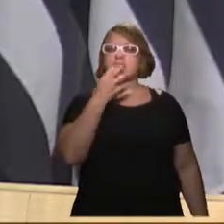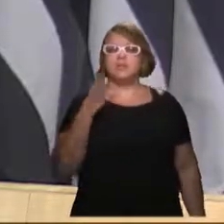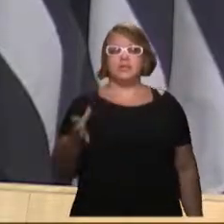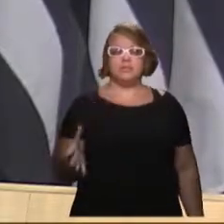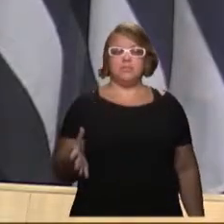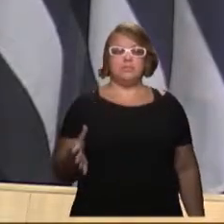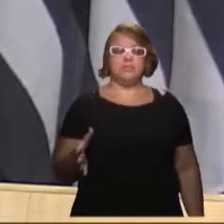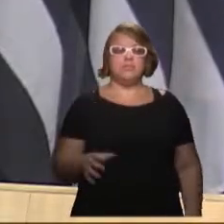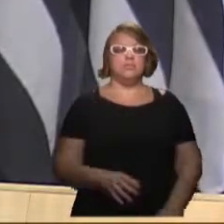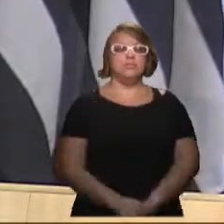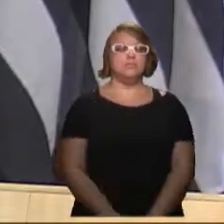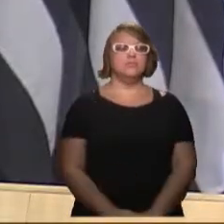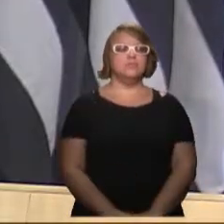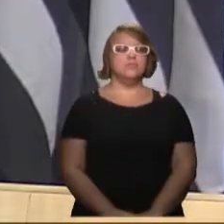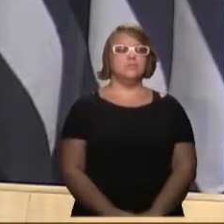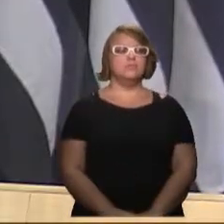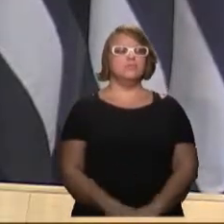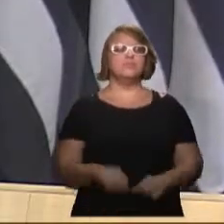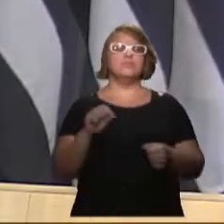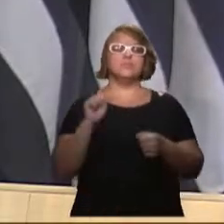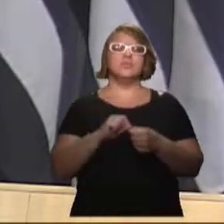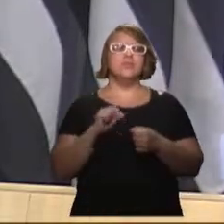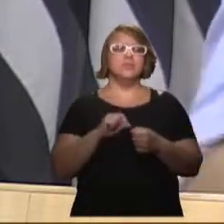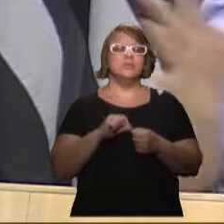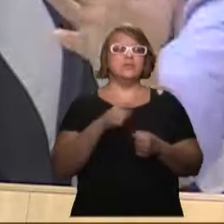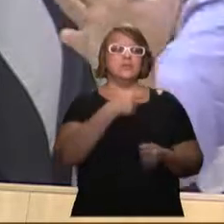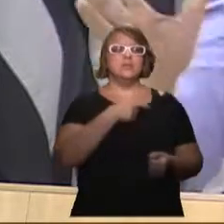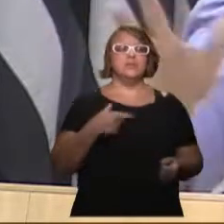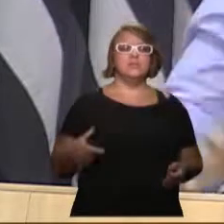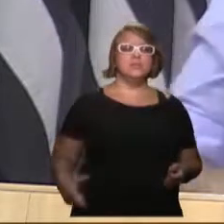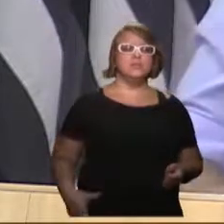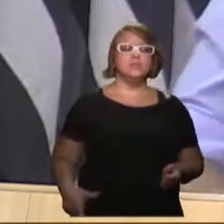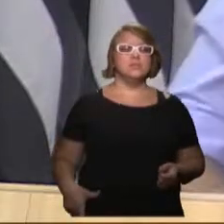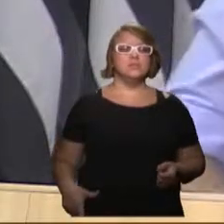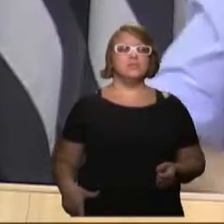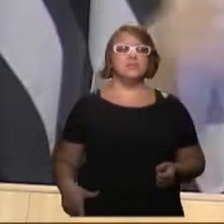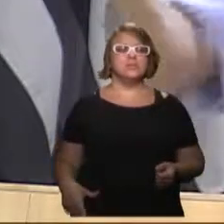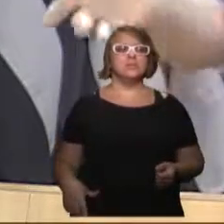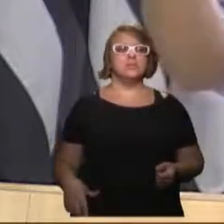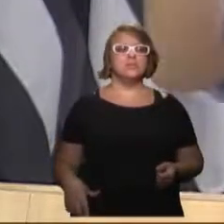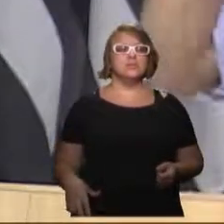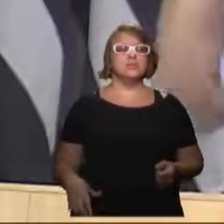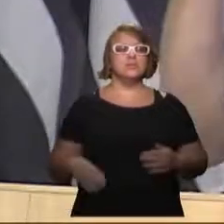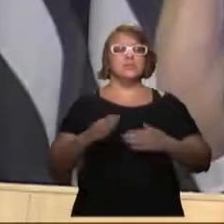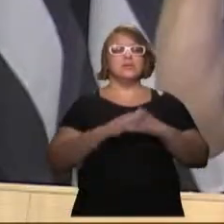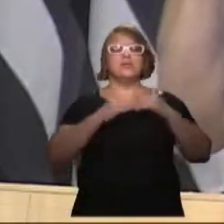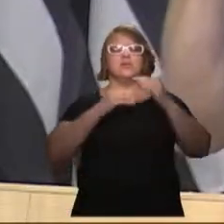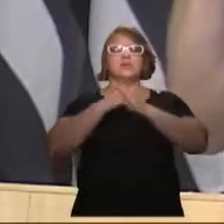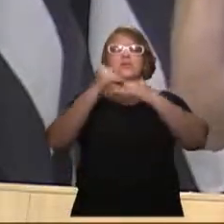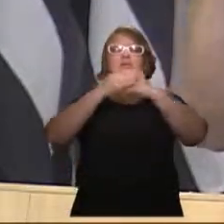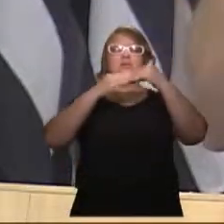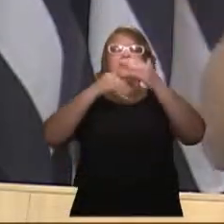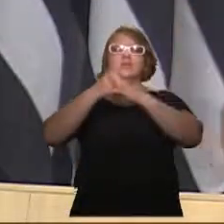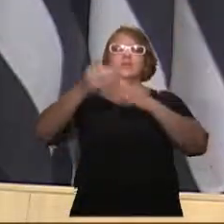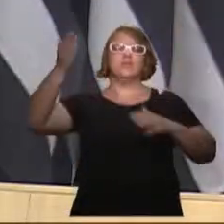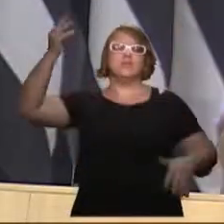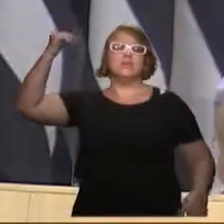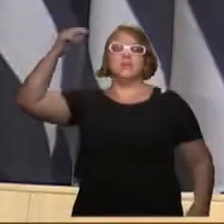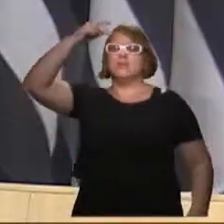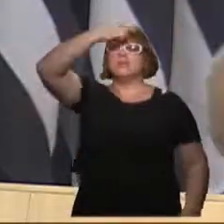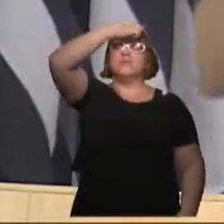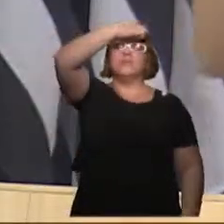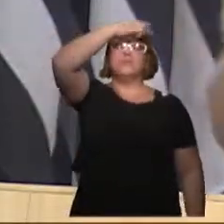descarada, presidente. Que ele sabe o que ele está fazendo, o governo faz hoje? Ele sai reformando tudo que os prefeitos anteriores fizeram. Como ele